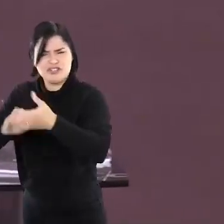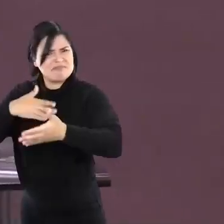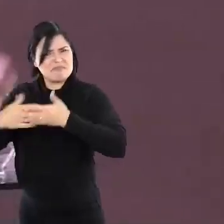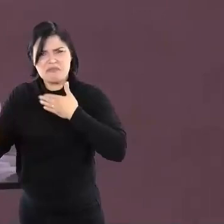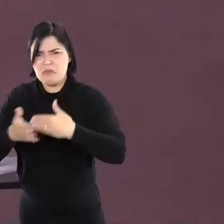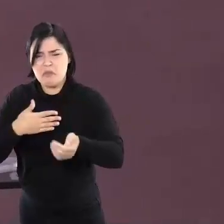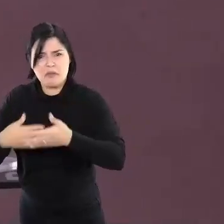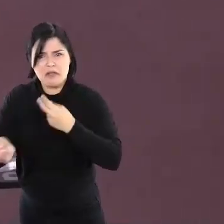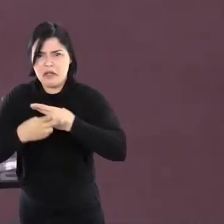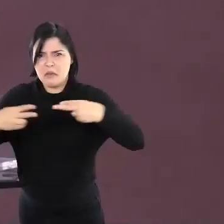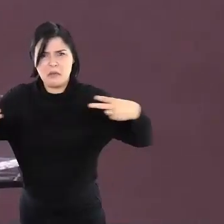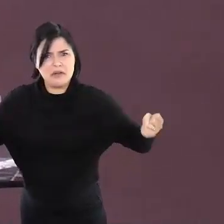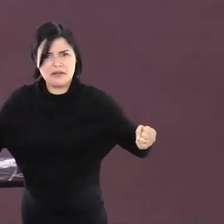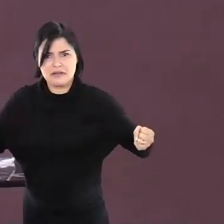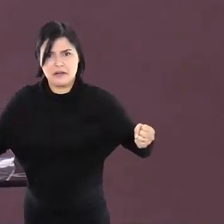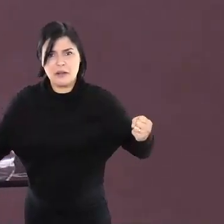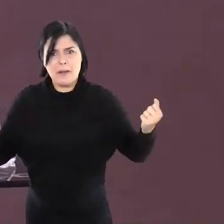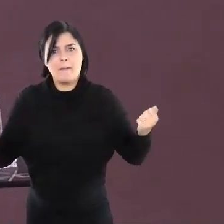as dificuldades da vida.